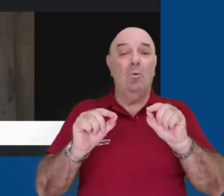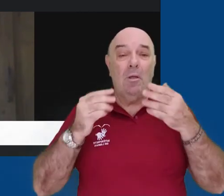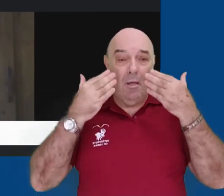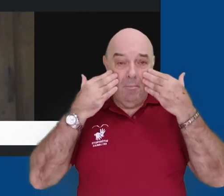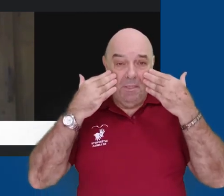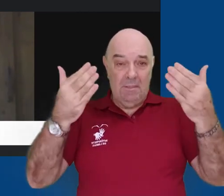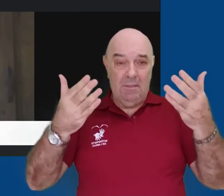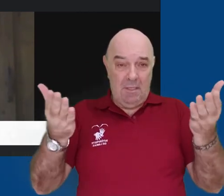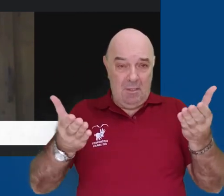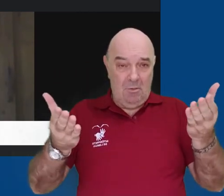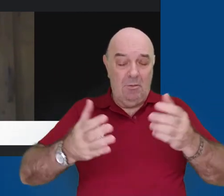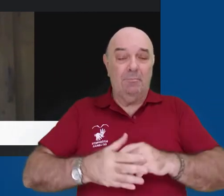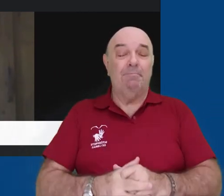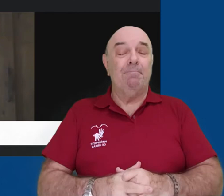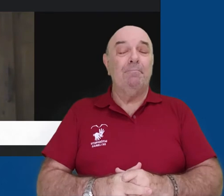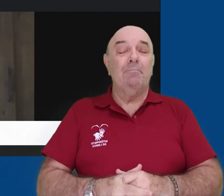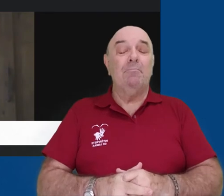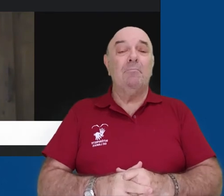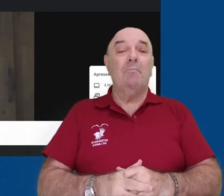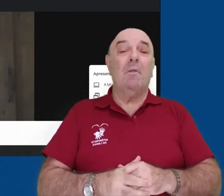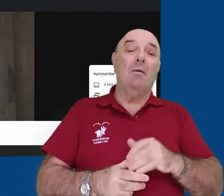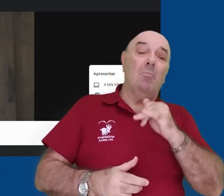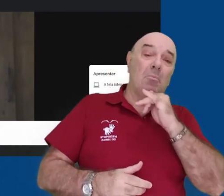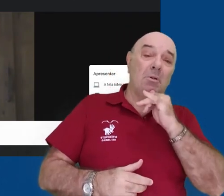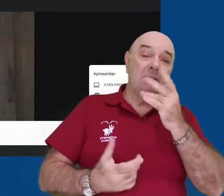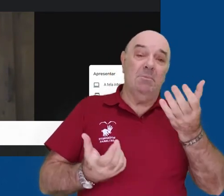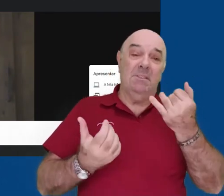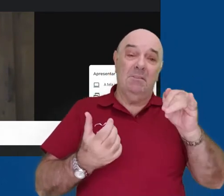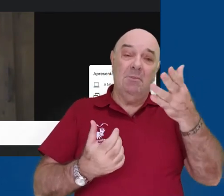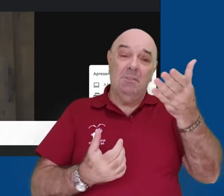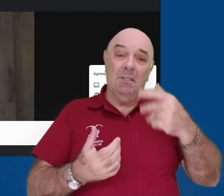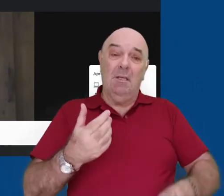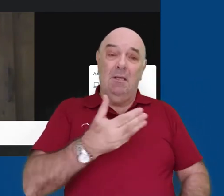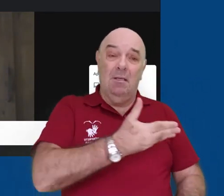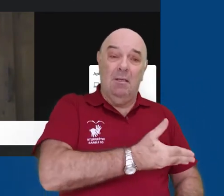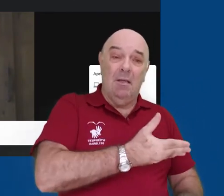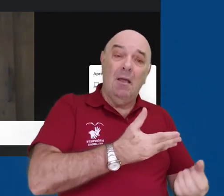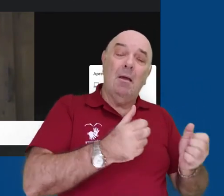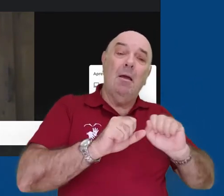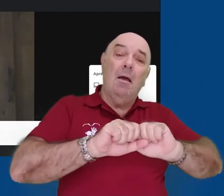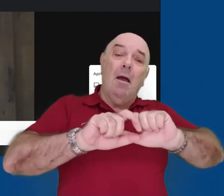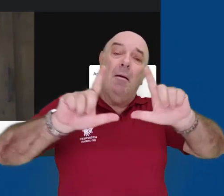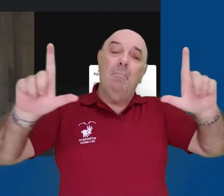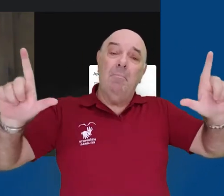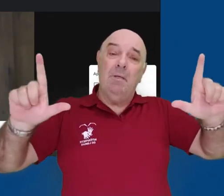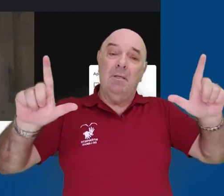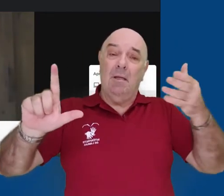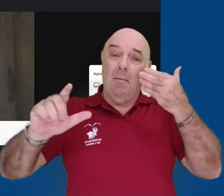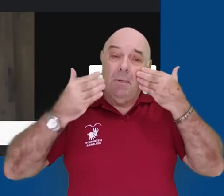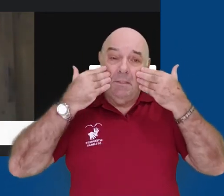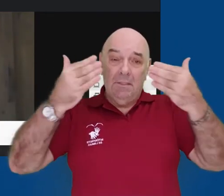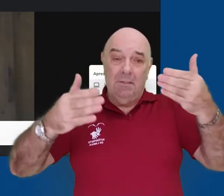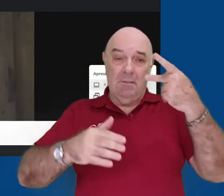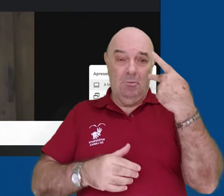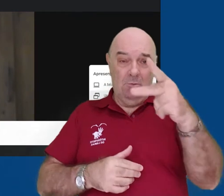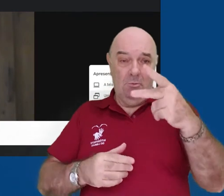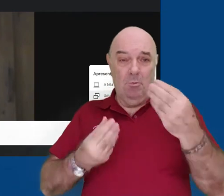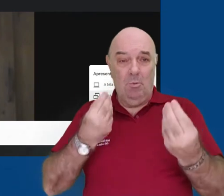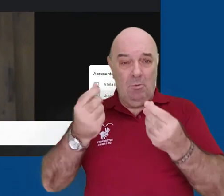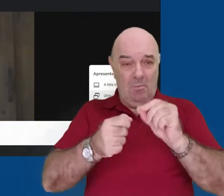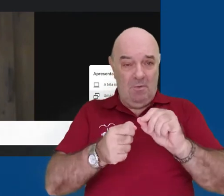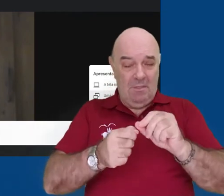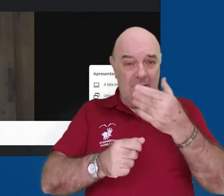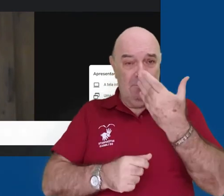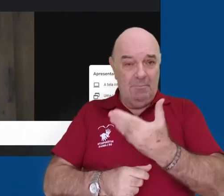direito, selecionamos Apresentar agora. A seguir, escolhemos entre as opções de tela inteira, uma